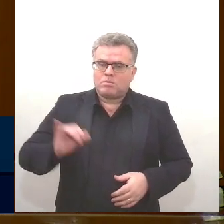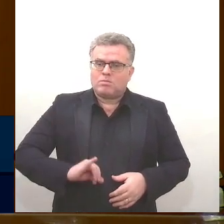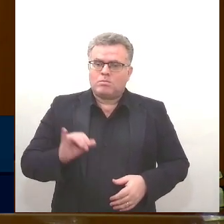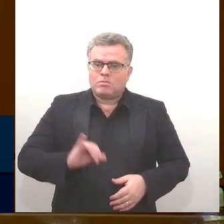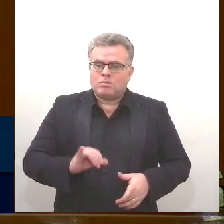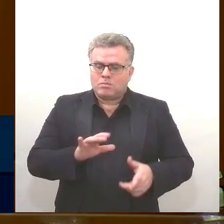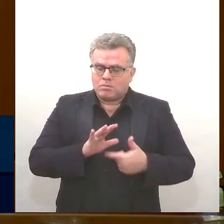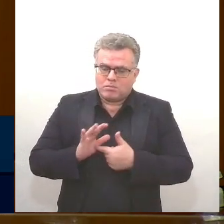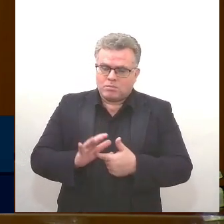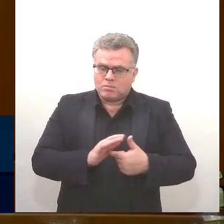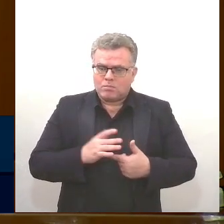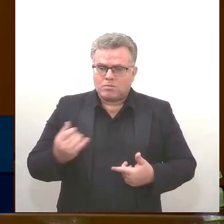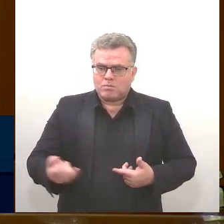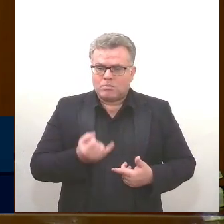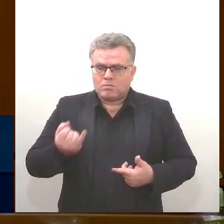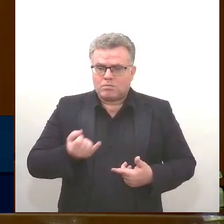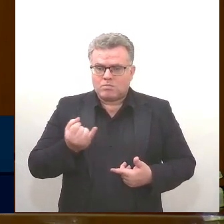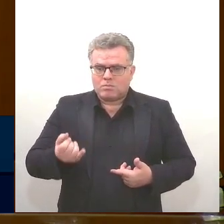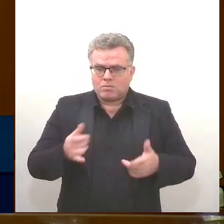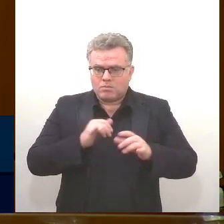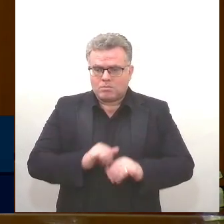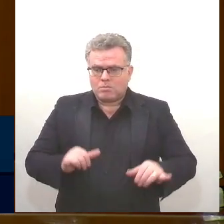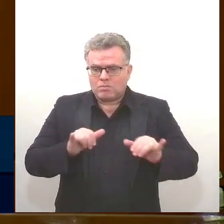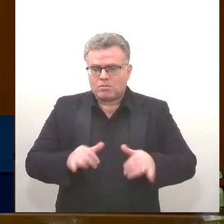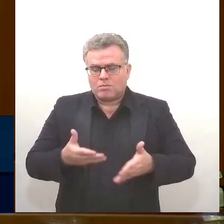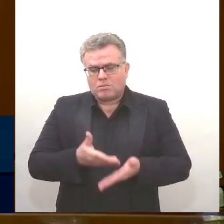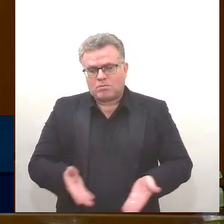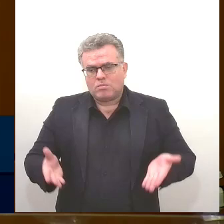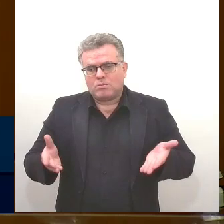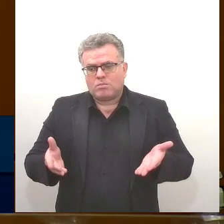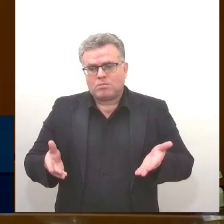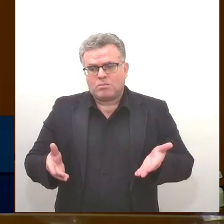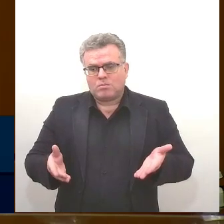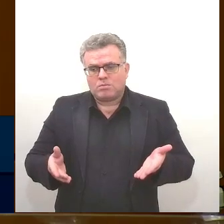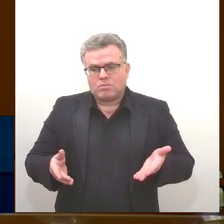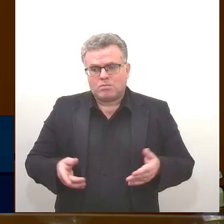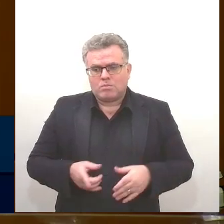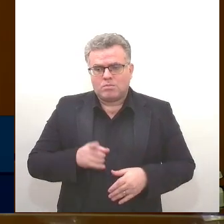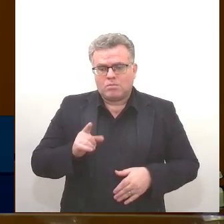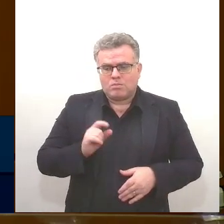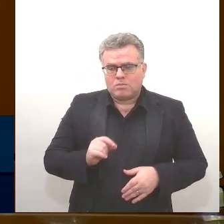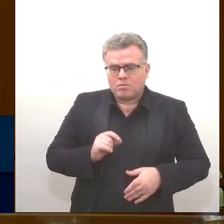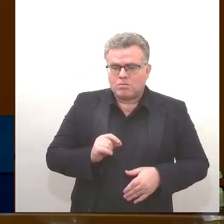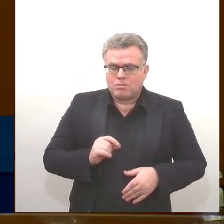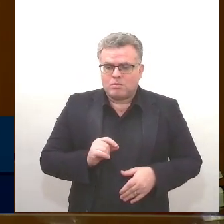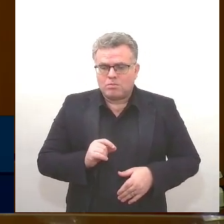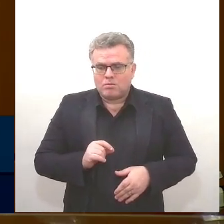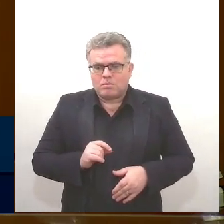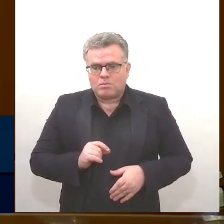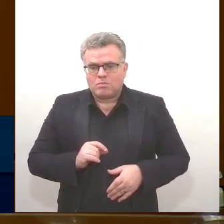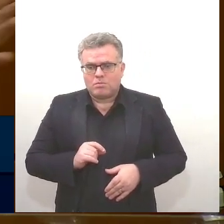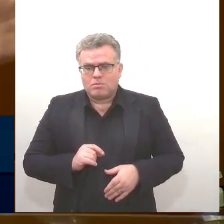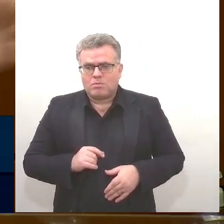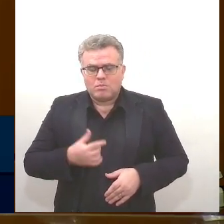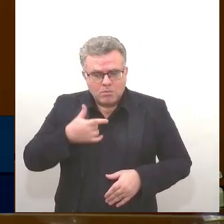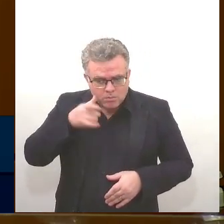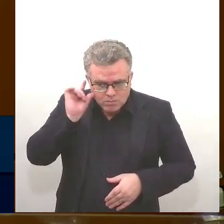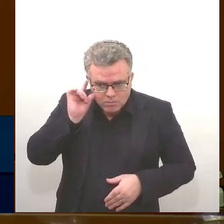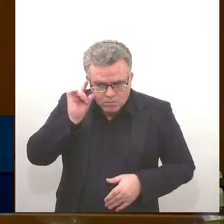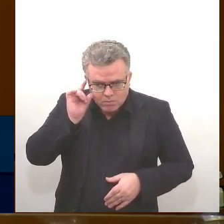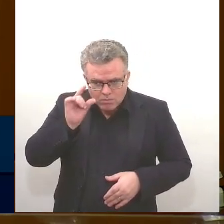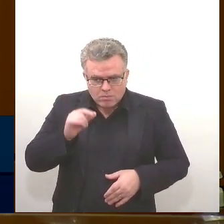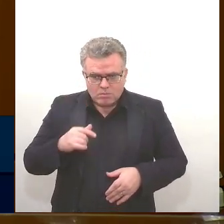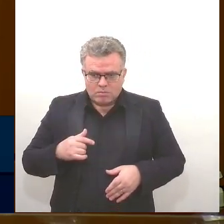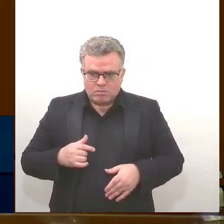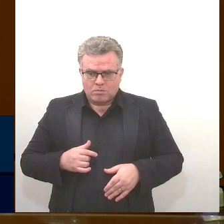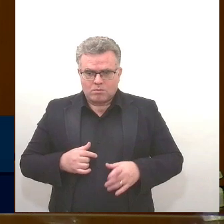e senhores deputados que ela no dia de ontem foi ameaçada de morte